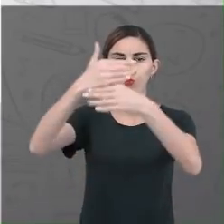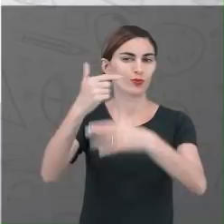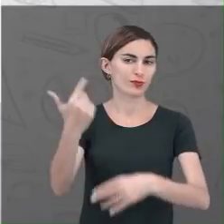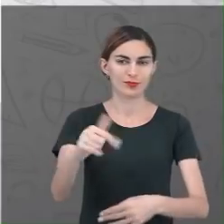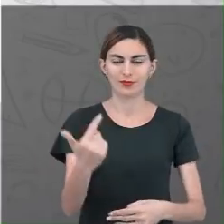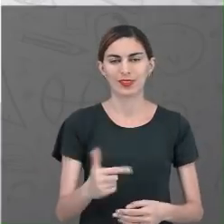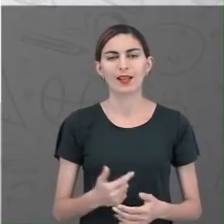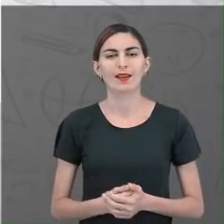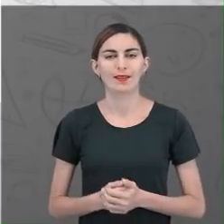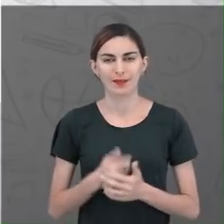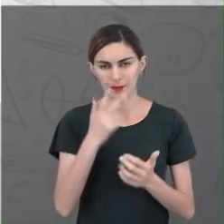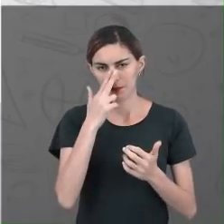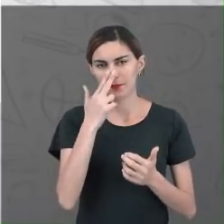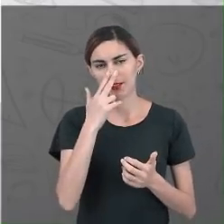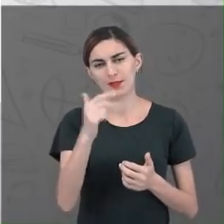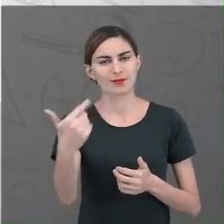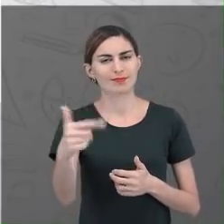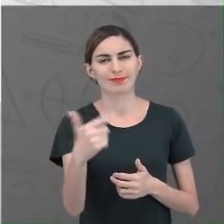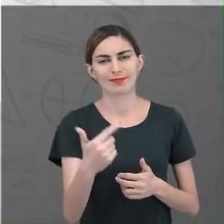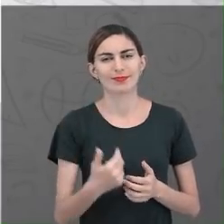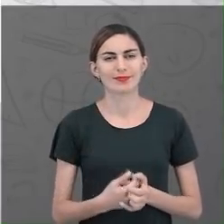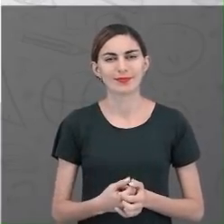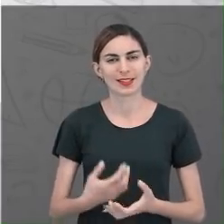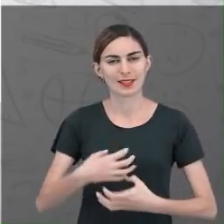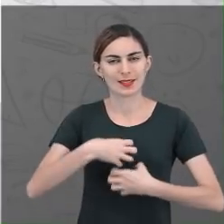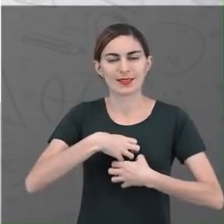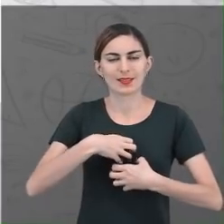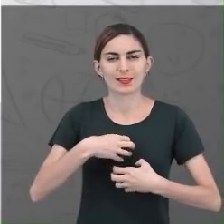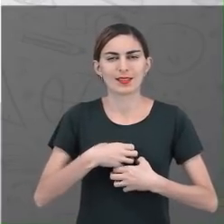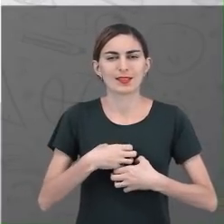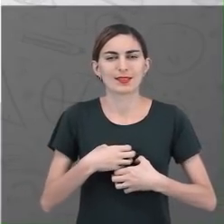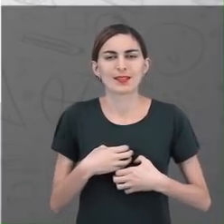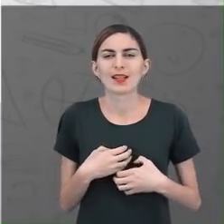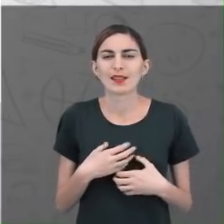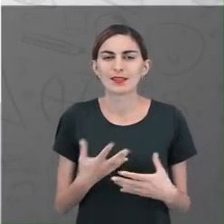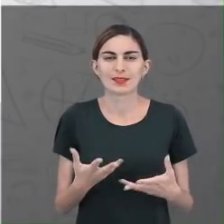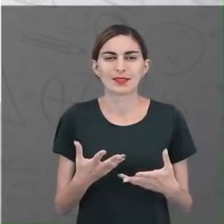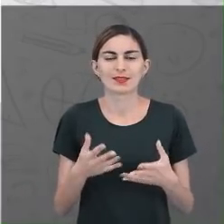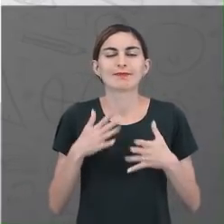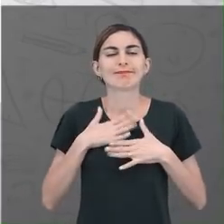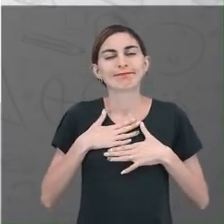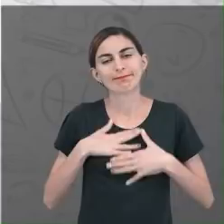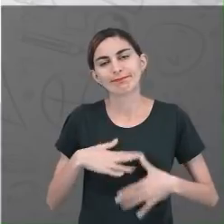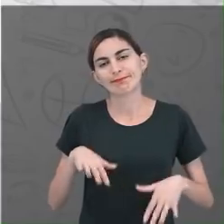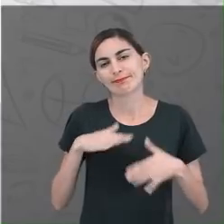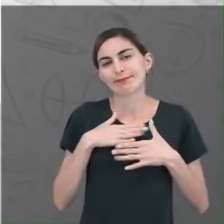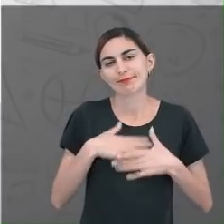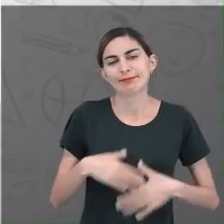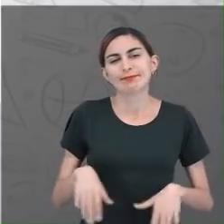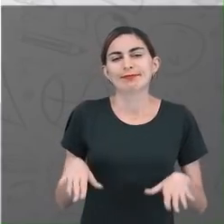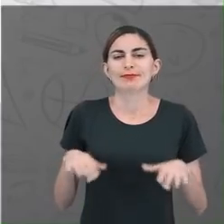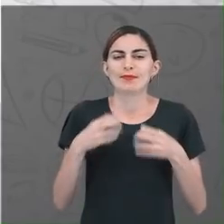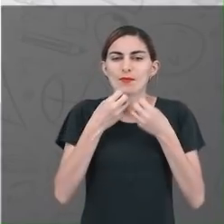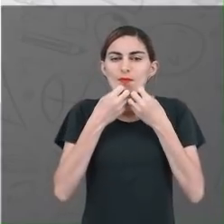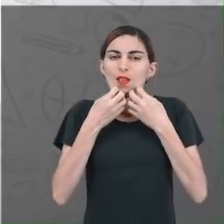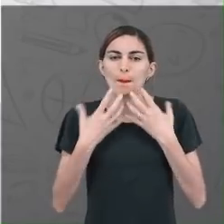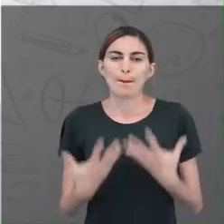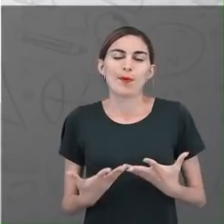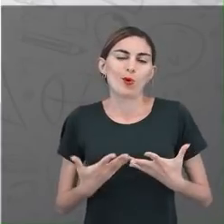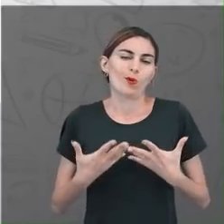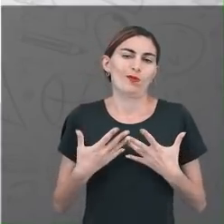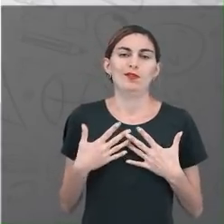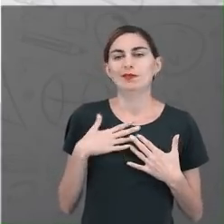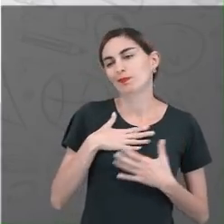a paisagem, né? Observe como isso dá uma sensação de extremo conforto, é uma sensação